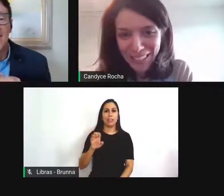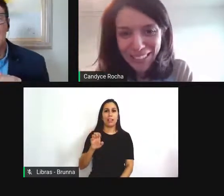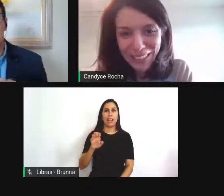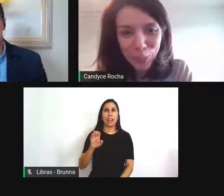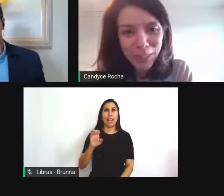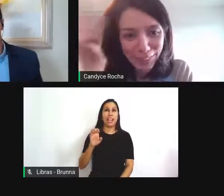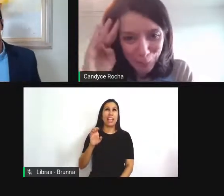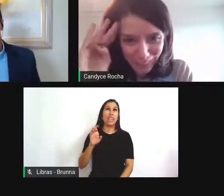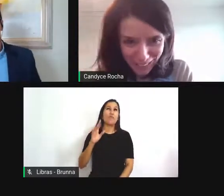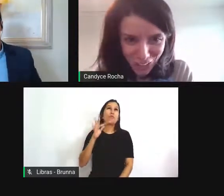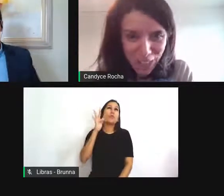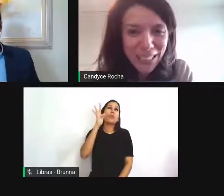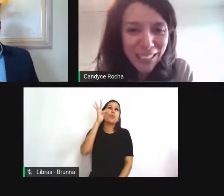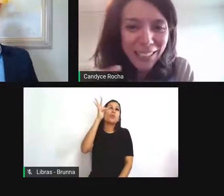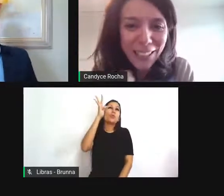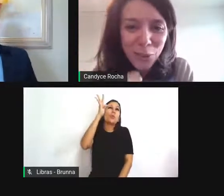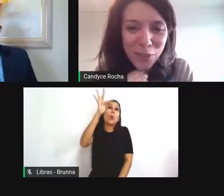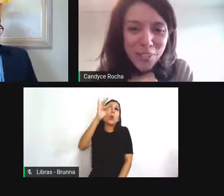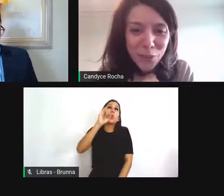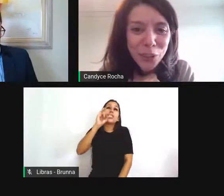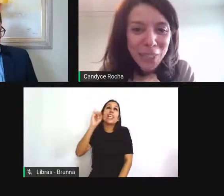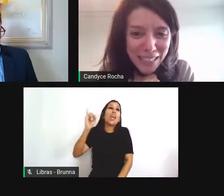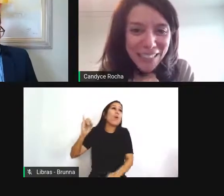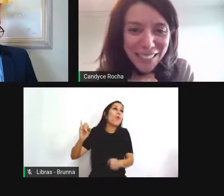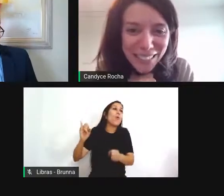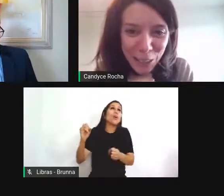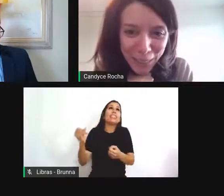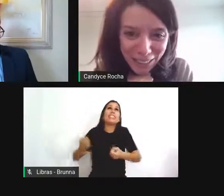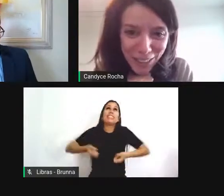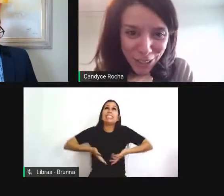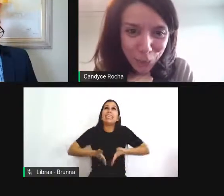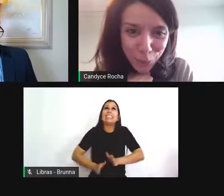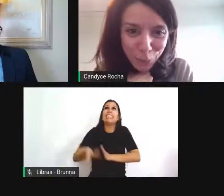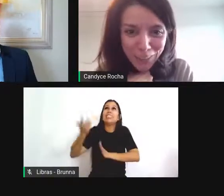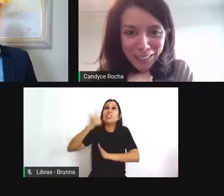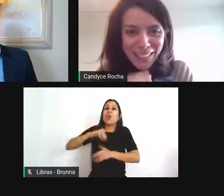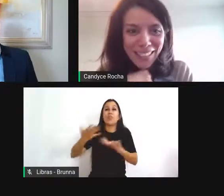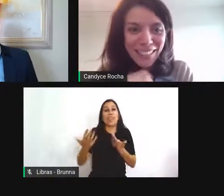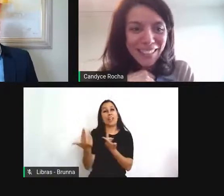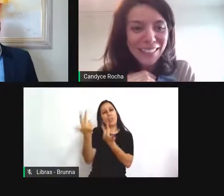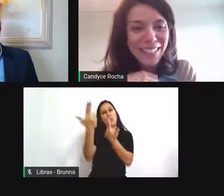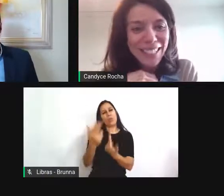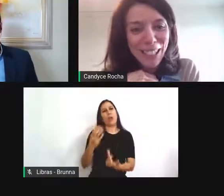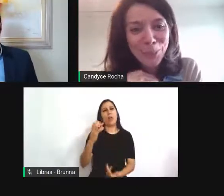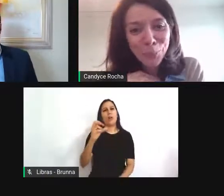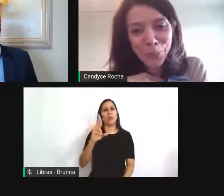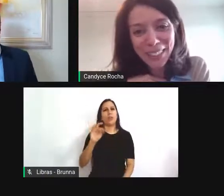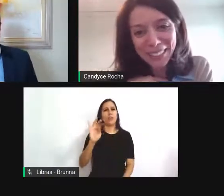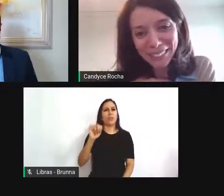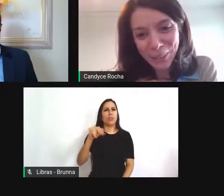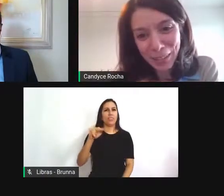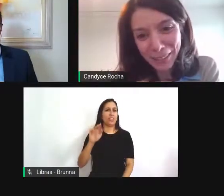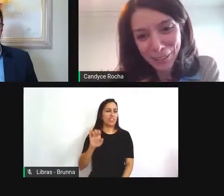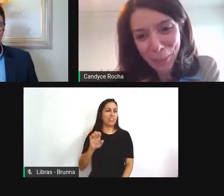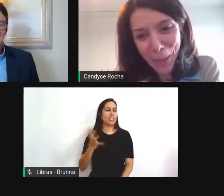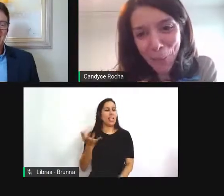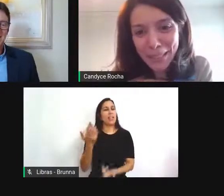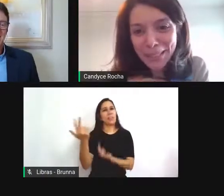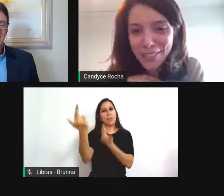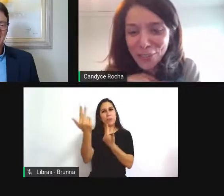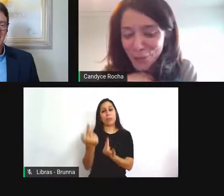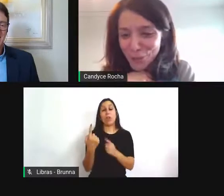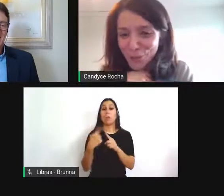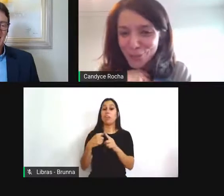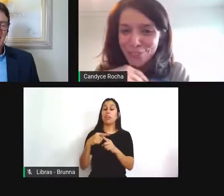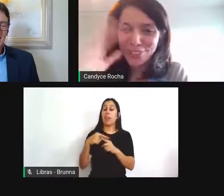Numa próxima vida, quando eu voltar assim, para ser acadêmica, sabe? Cristiane é quem eu quero ser quando eu crescer, sabe? Cristiane Brum.